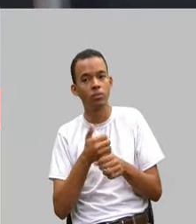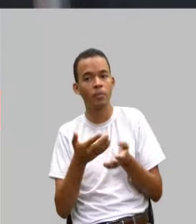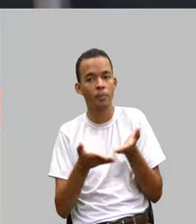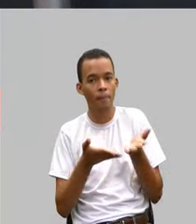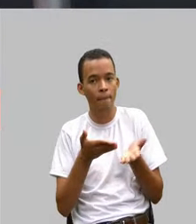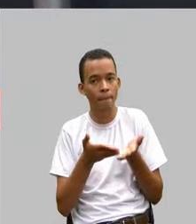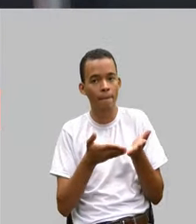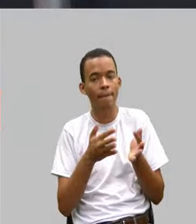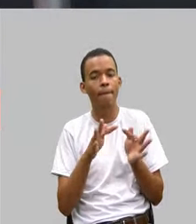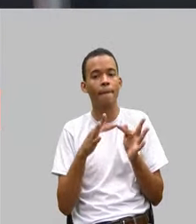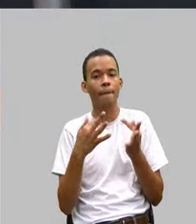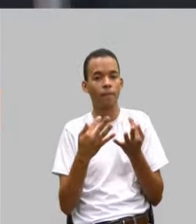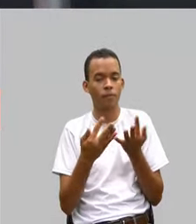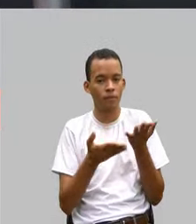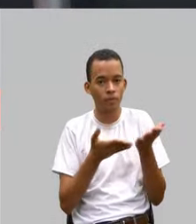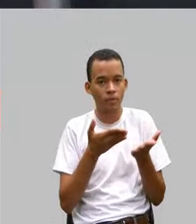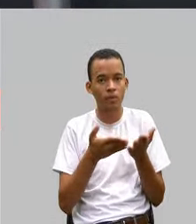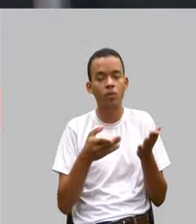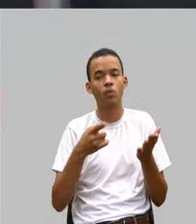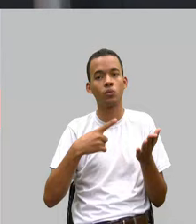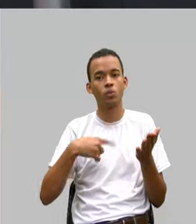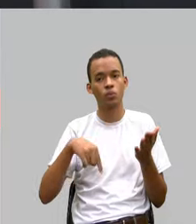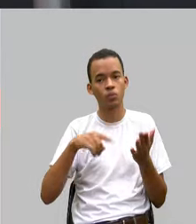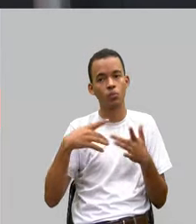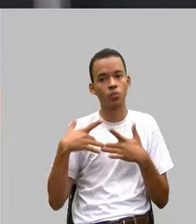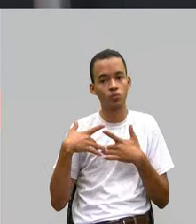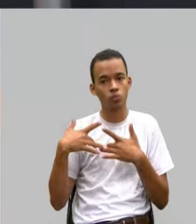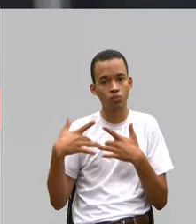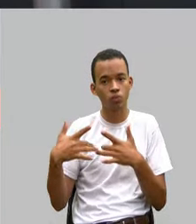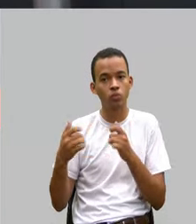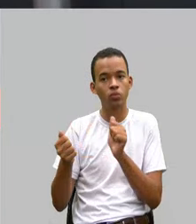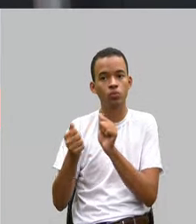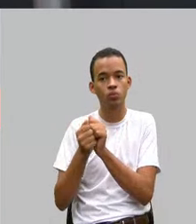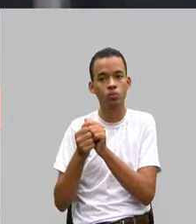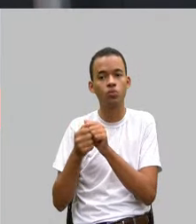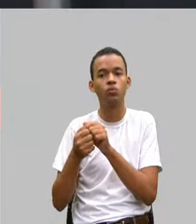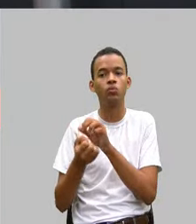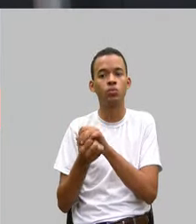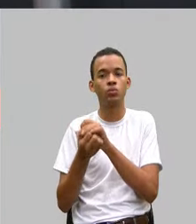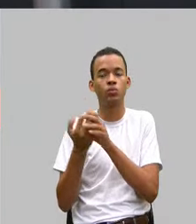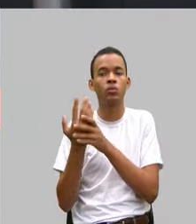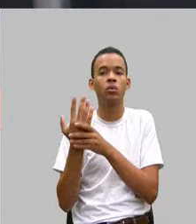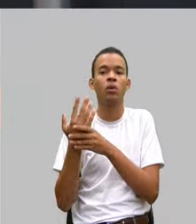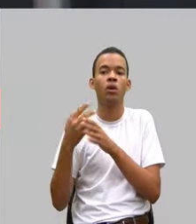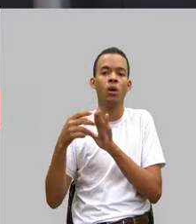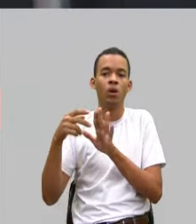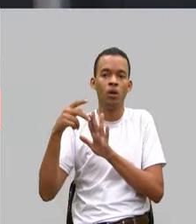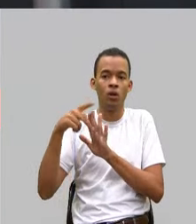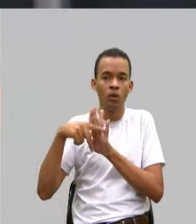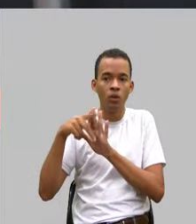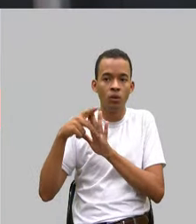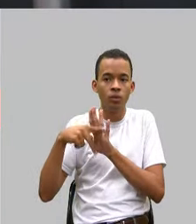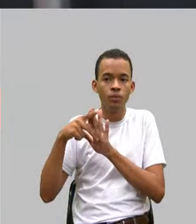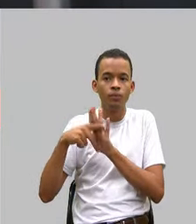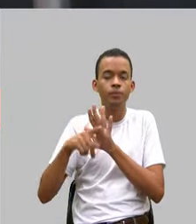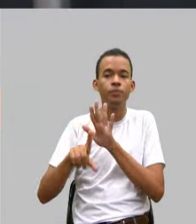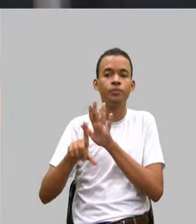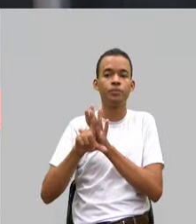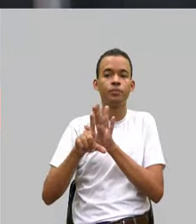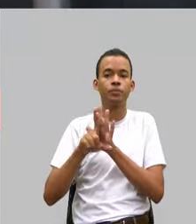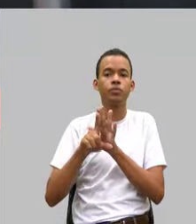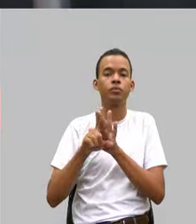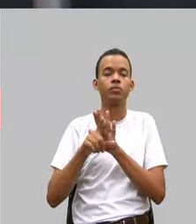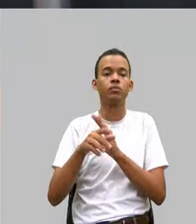faço coloco à disposição dessa casa para a construção de um projeto de lei que Contemple a realidade e as